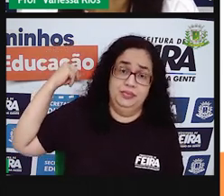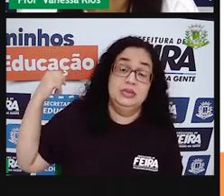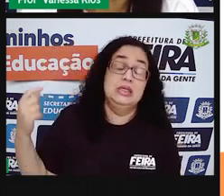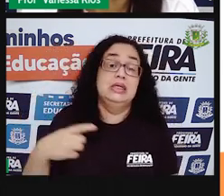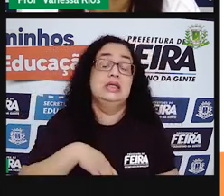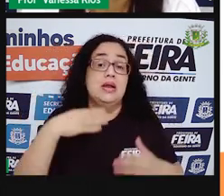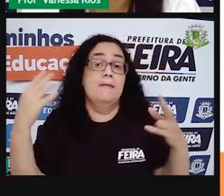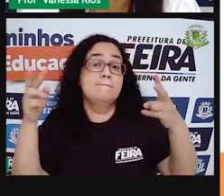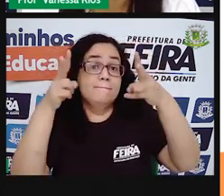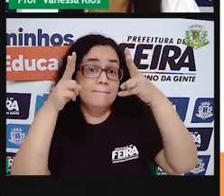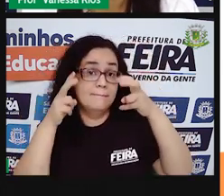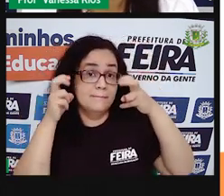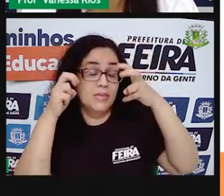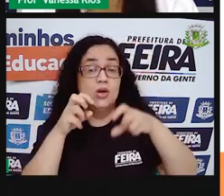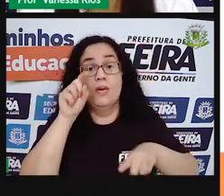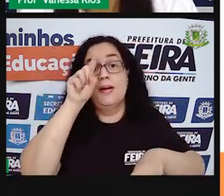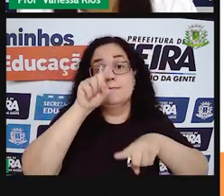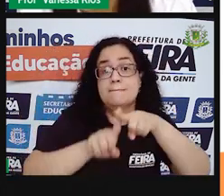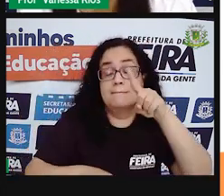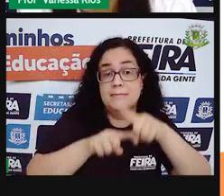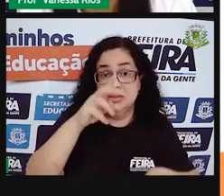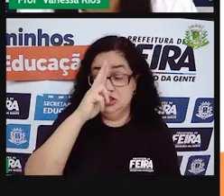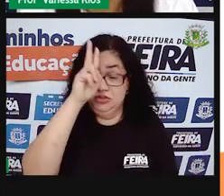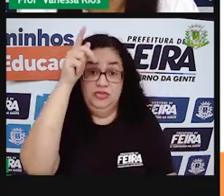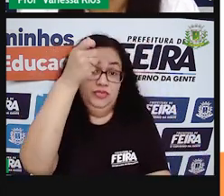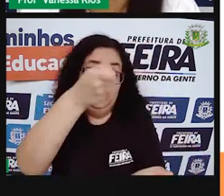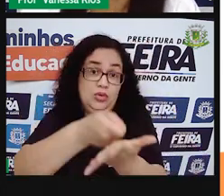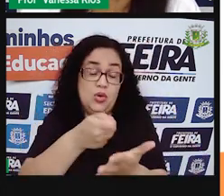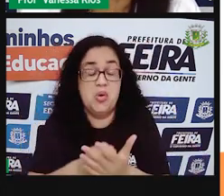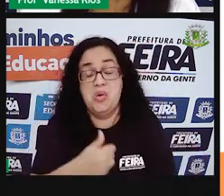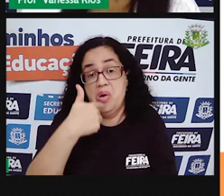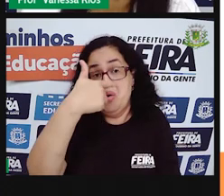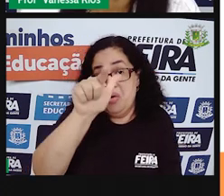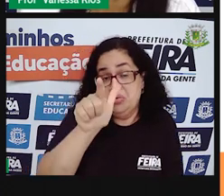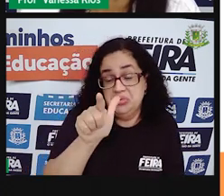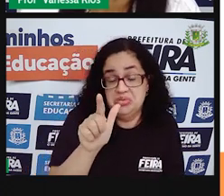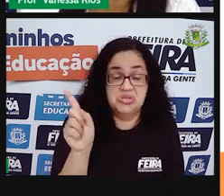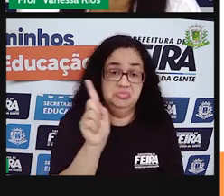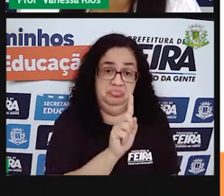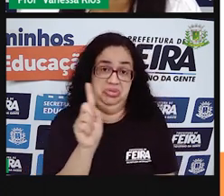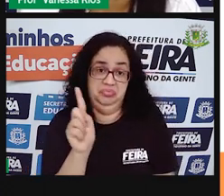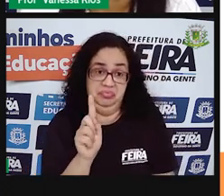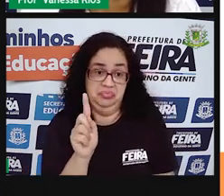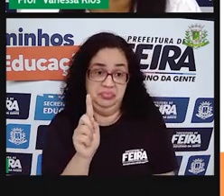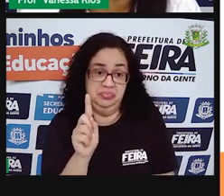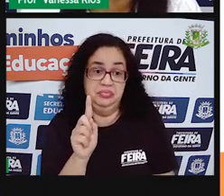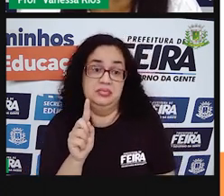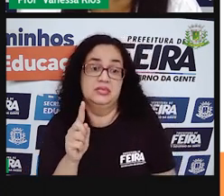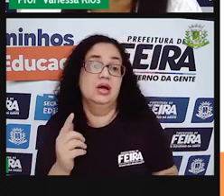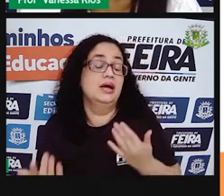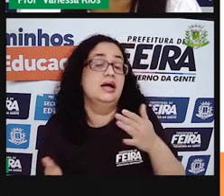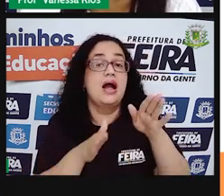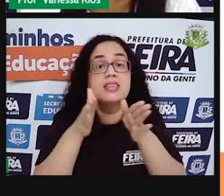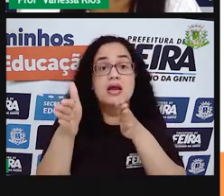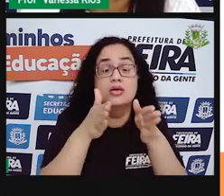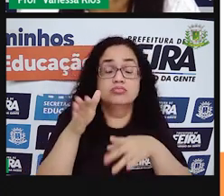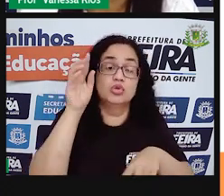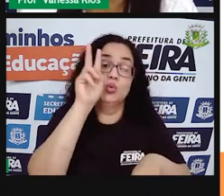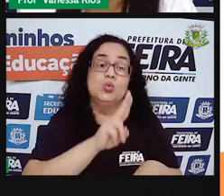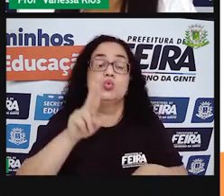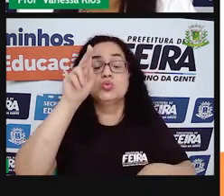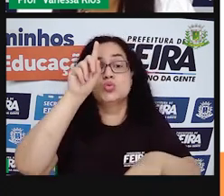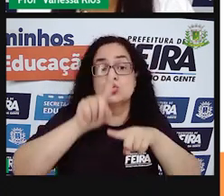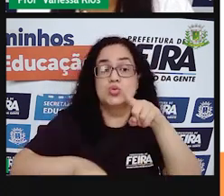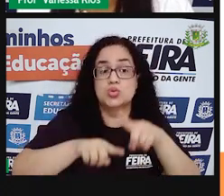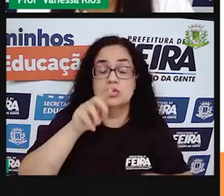Então, perceber que alguns materiais são resistentes e outros não, né? E adequar o uso dos materiais